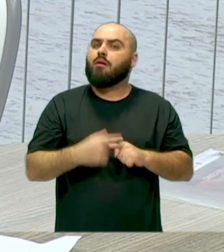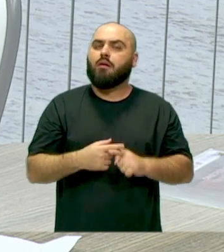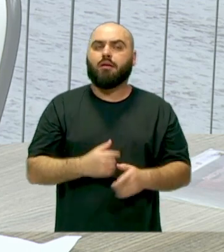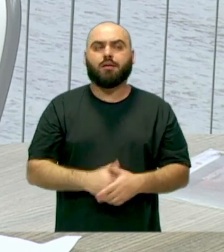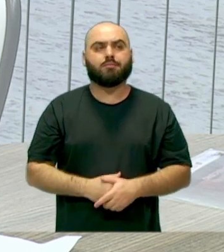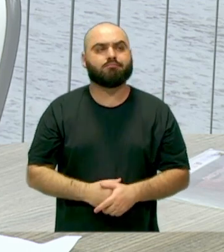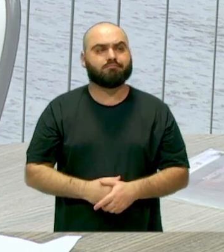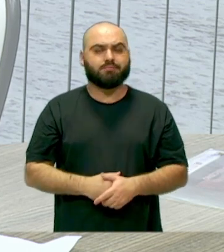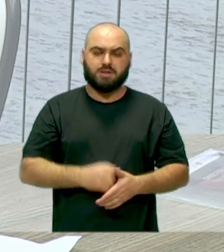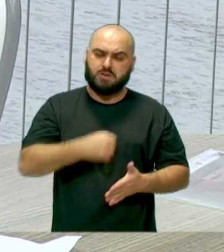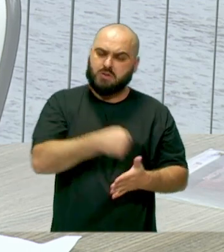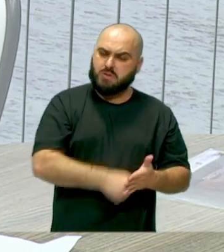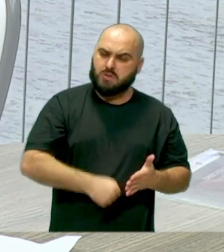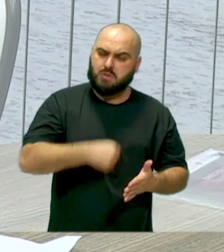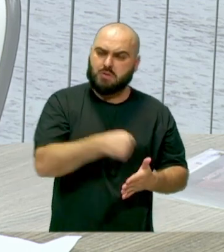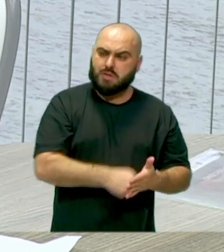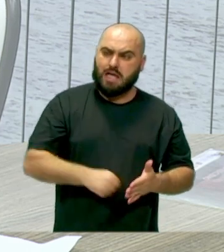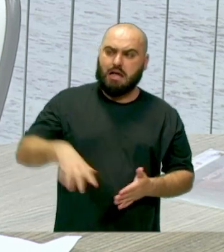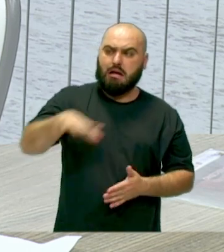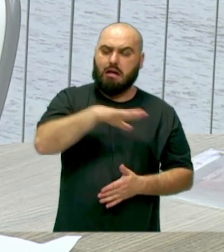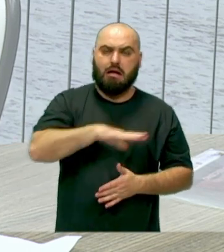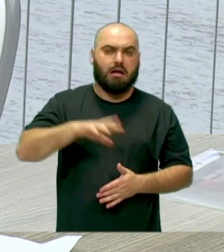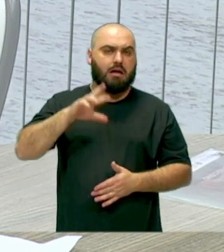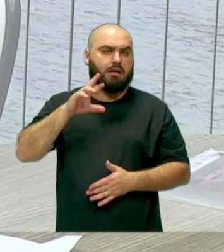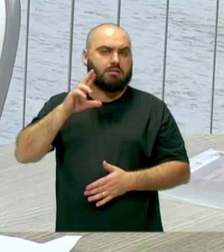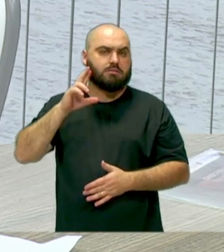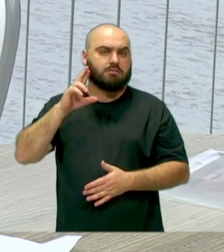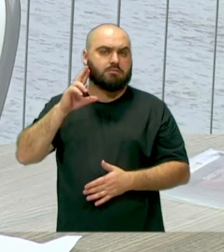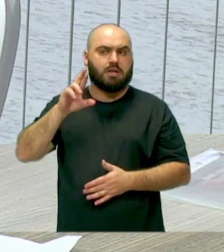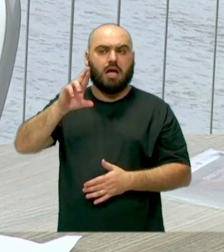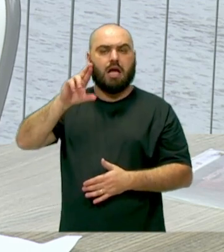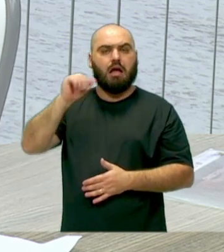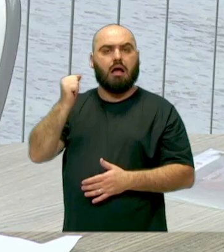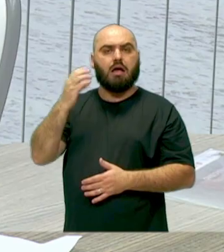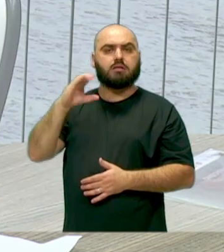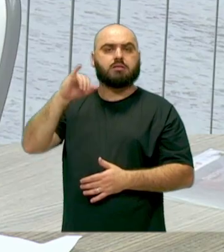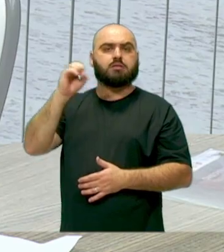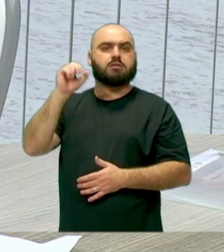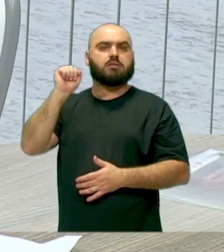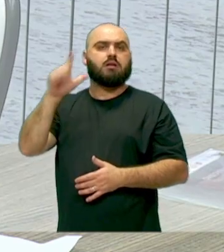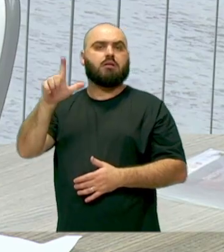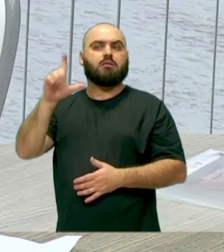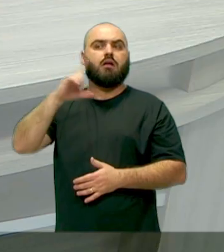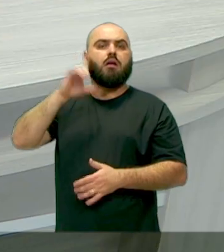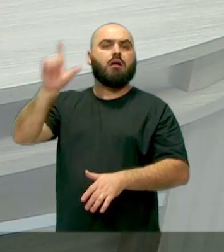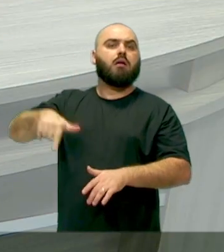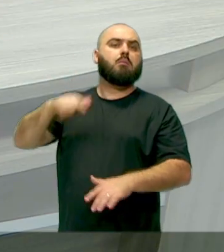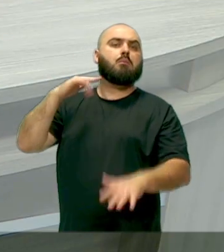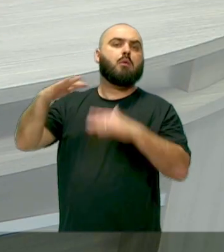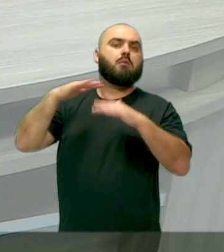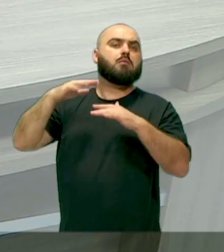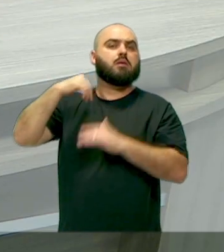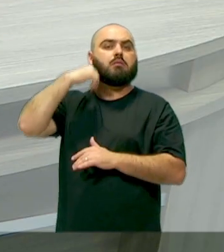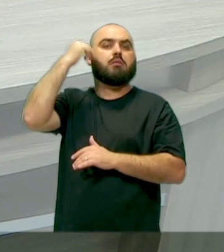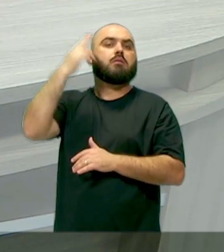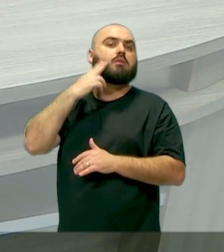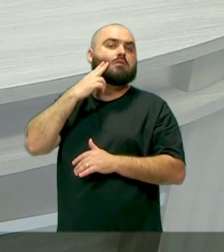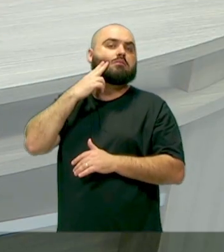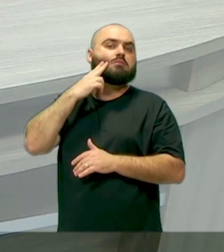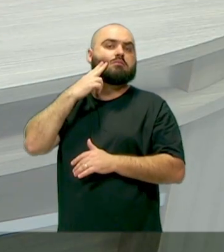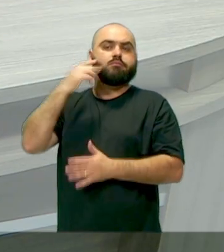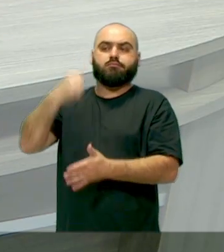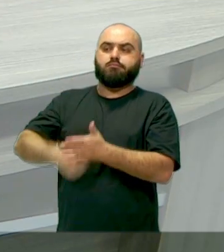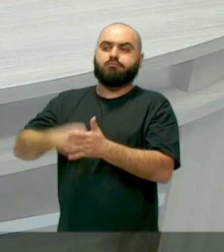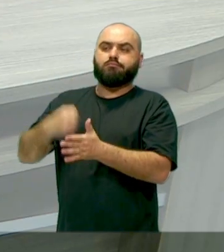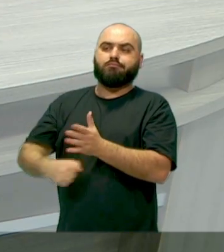luta da questão racial era uma luta que vinha muito dos movimentos negros, né? Era uma luta